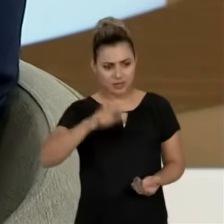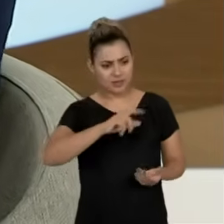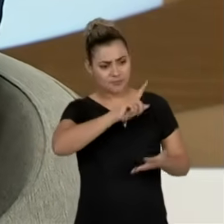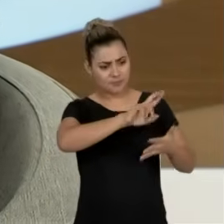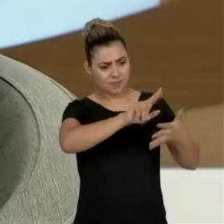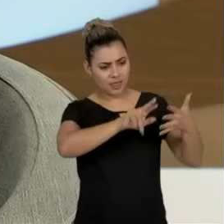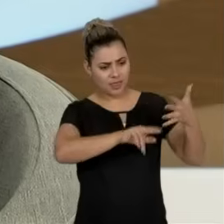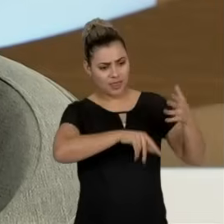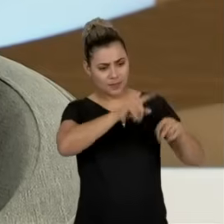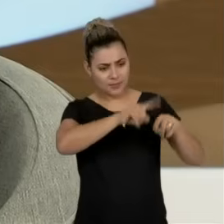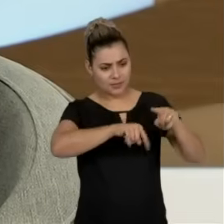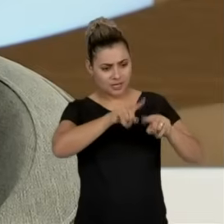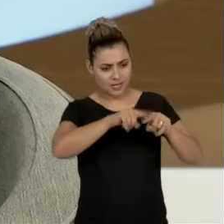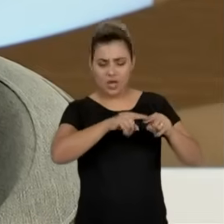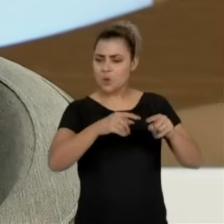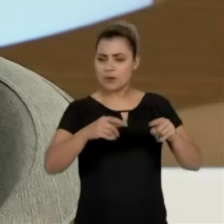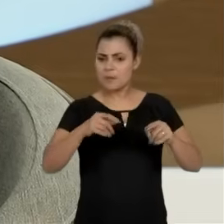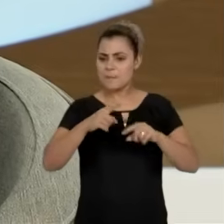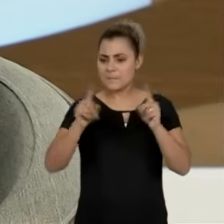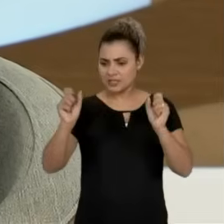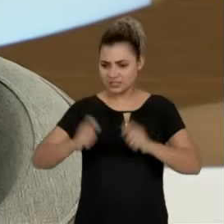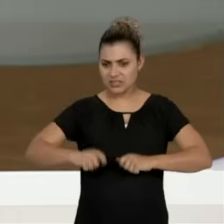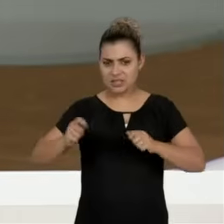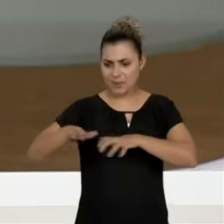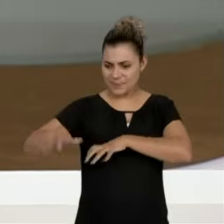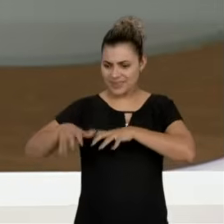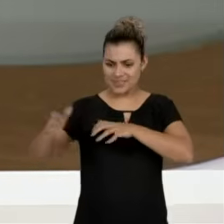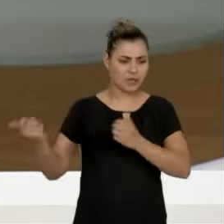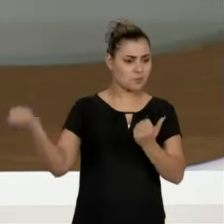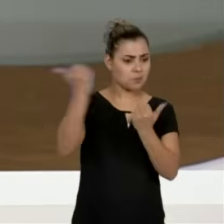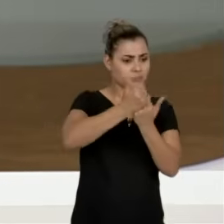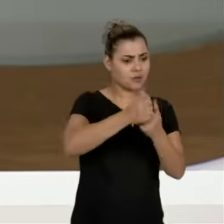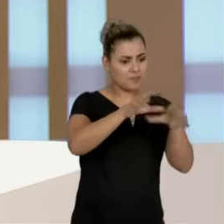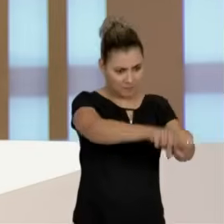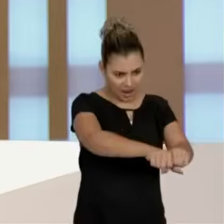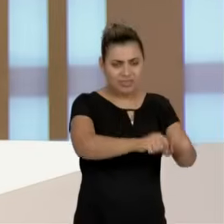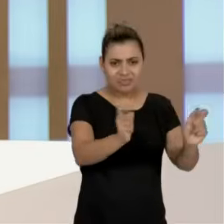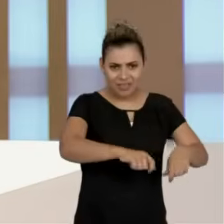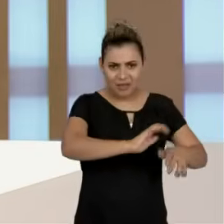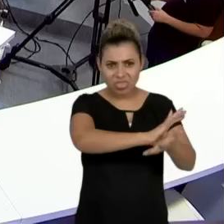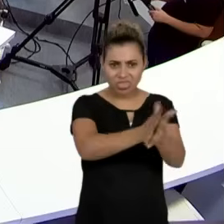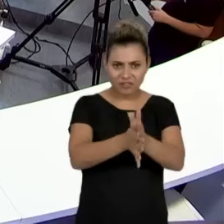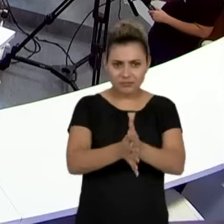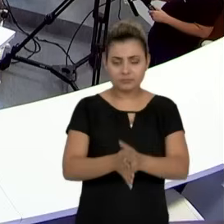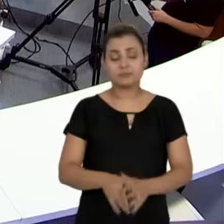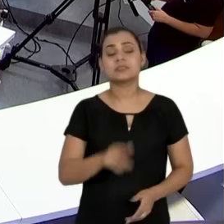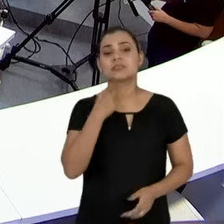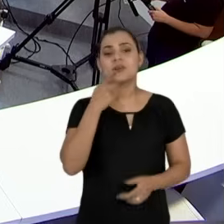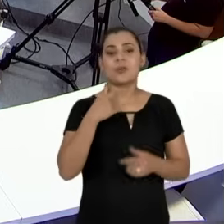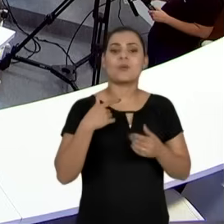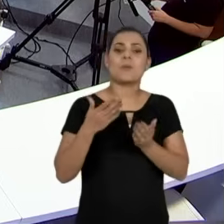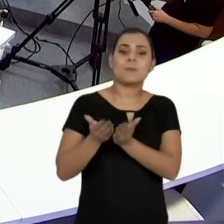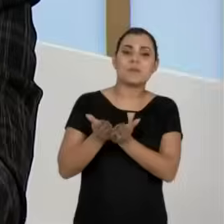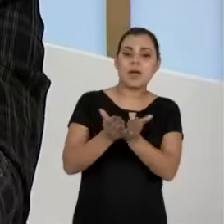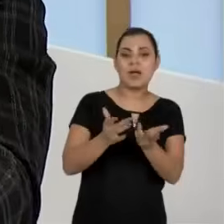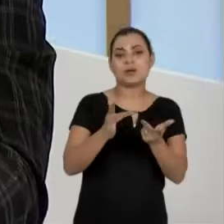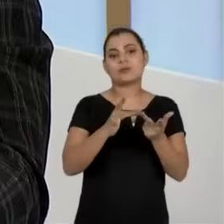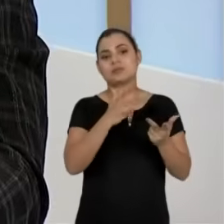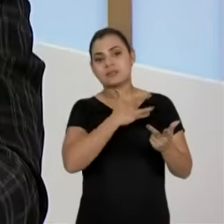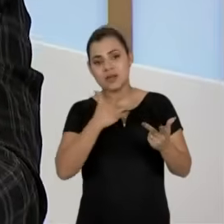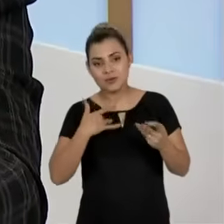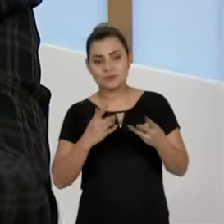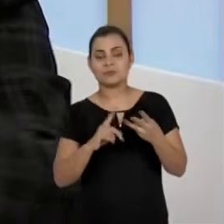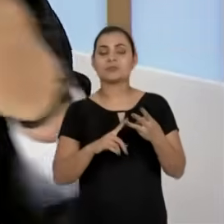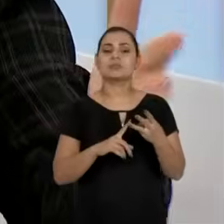para entregar para as mineradoras internacionais. O que é isso? Não entendi. O Eugênio, você falou aí de barco, saúde e tal. Eu queria entregar